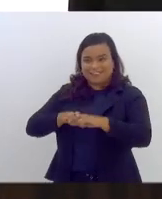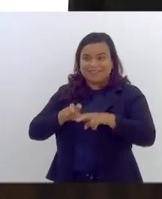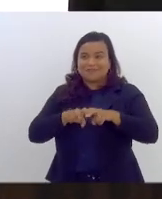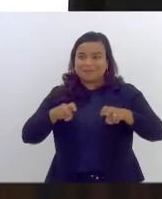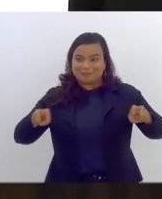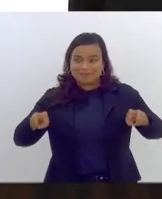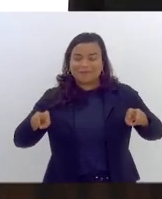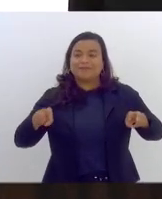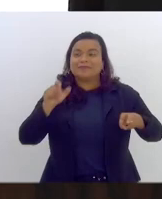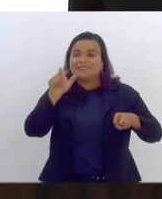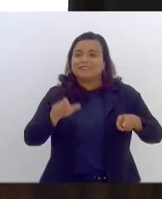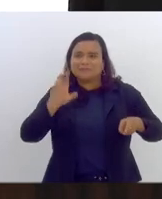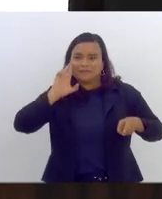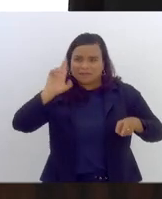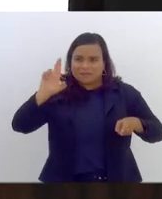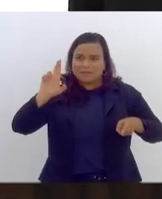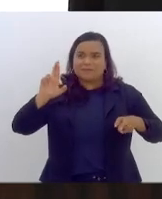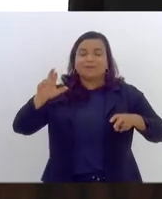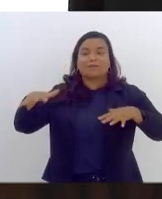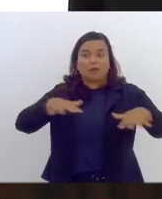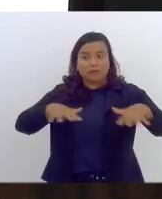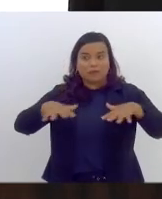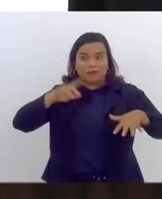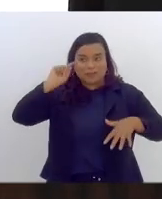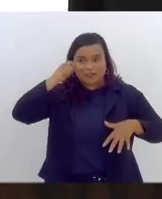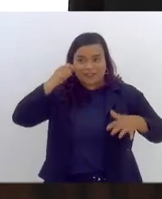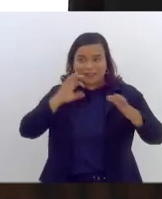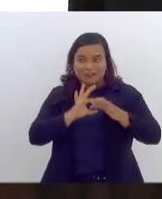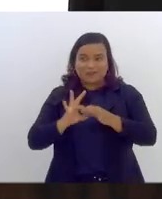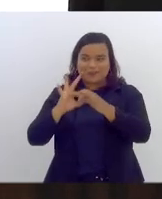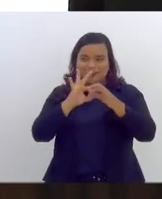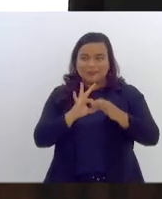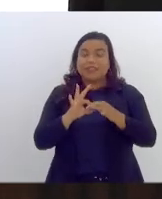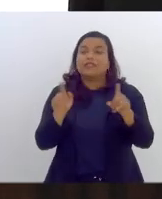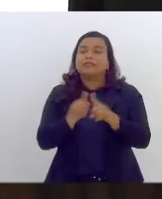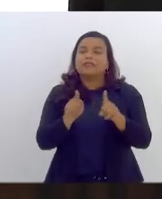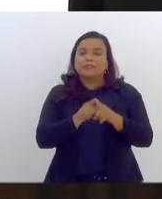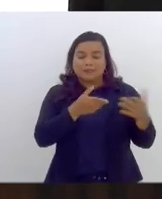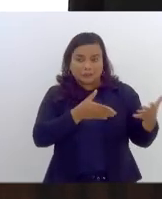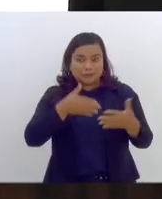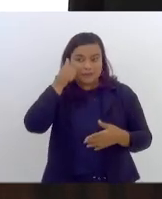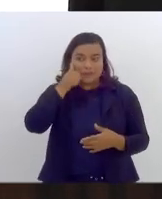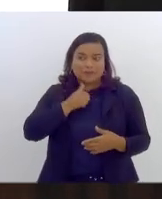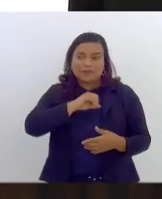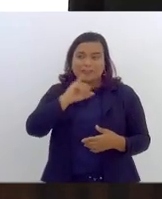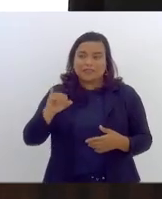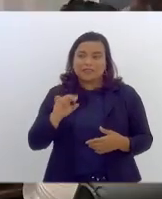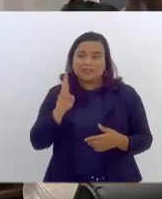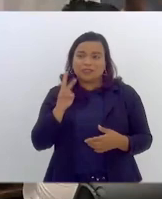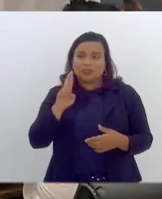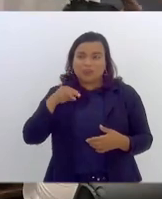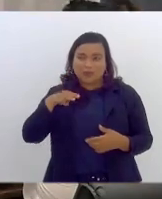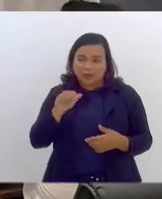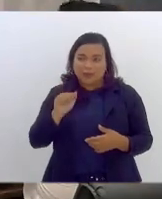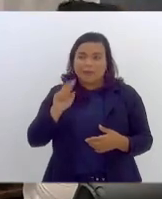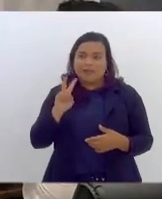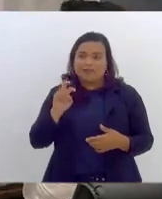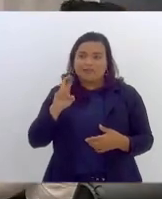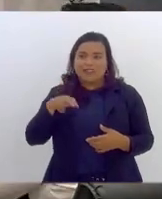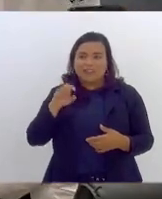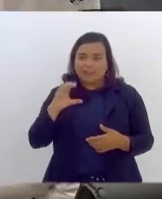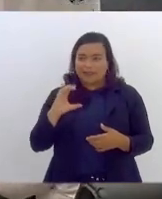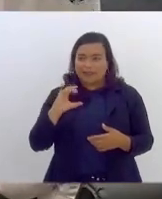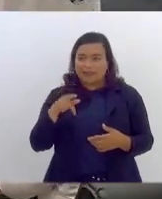do Movimento Negro Unificado e gostaria de convidar a senhora Jurema Werneck para que possa compor